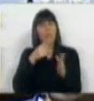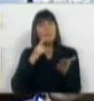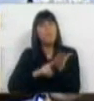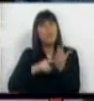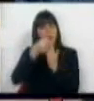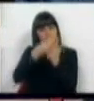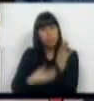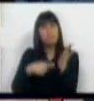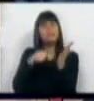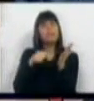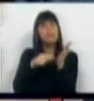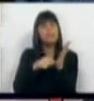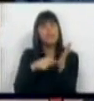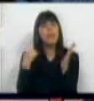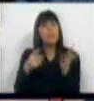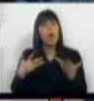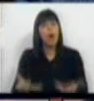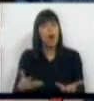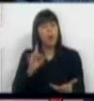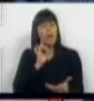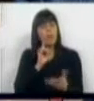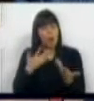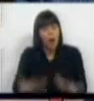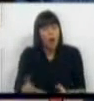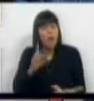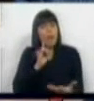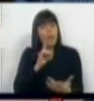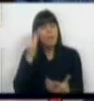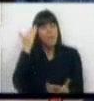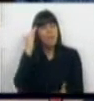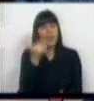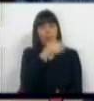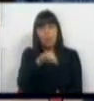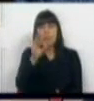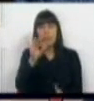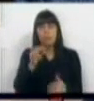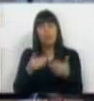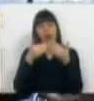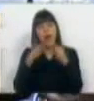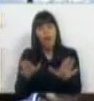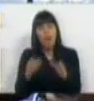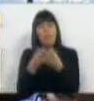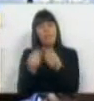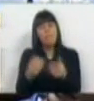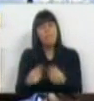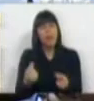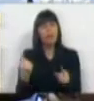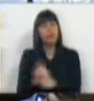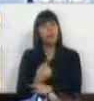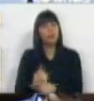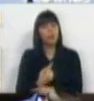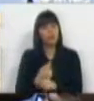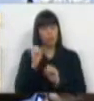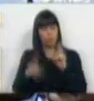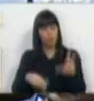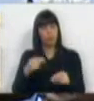refere precisamente que só agora, importa agora, fevereiro de 2014, lançar os meios e os instrumentos